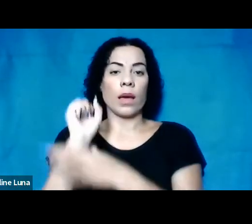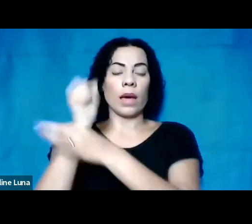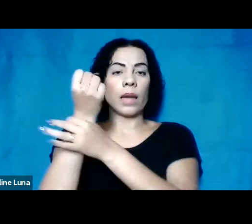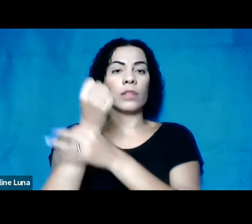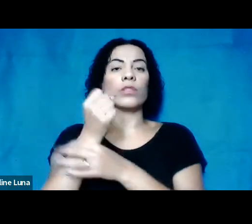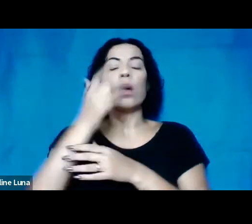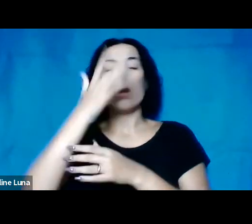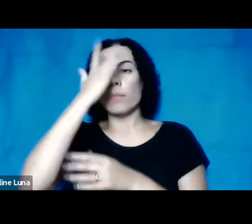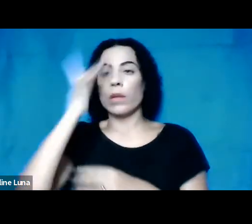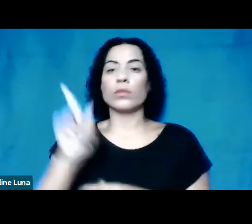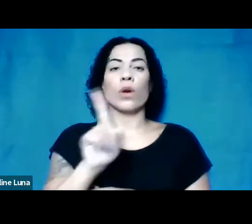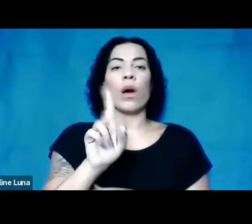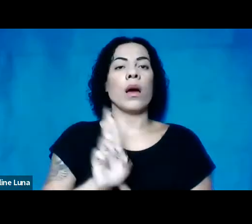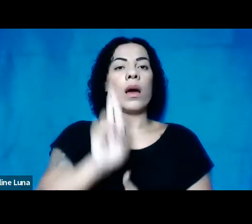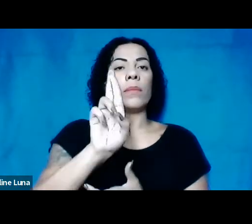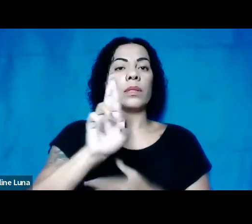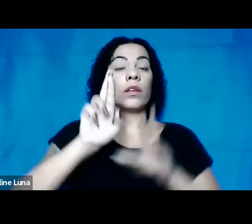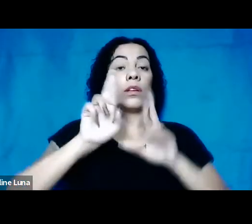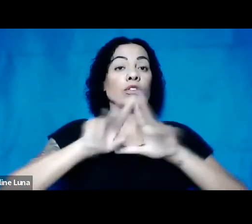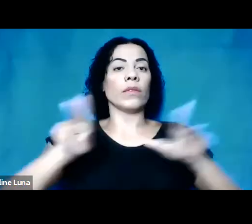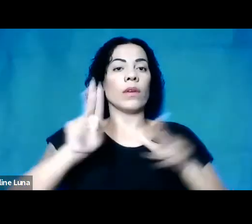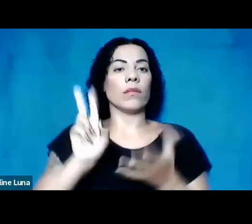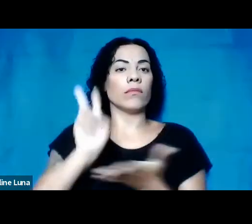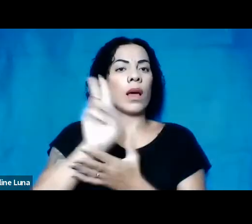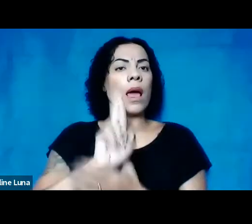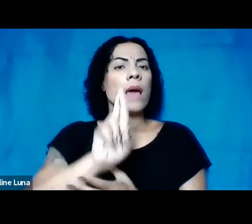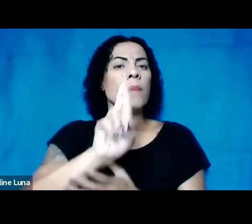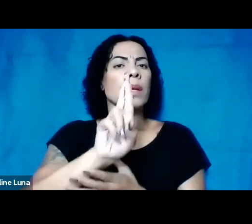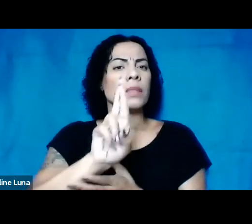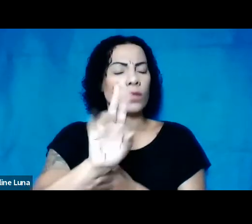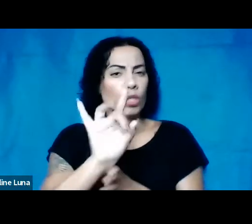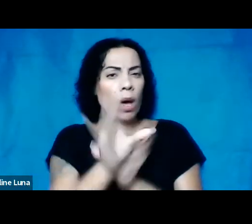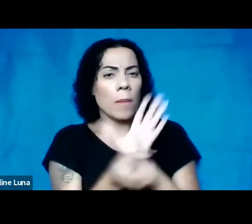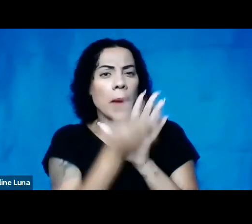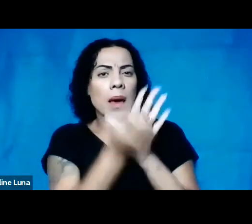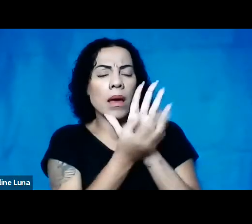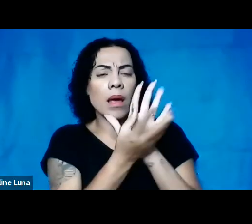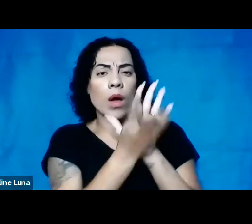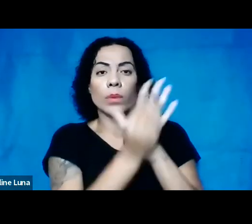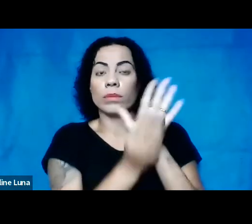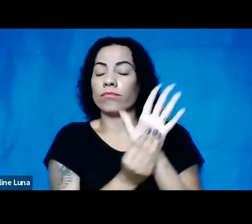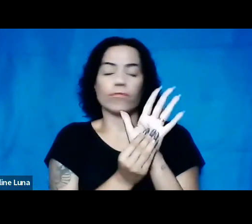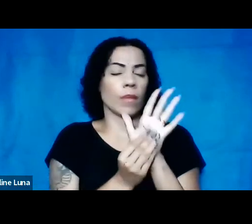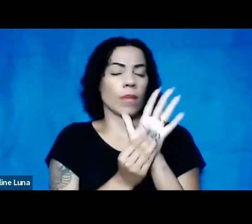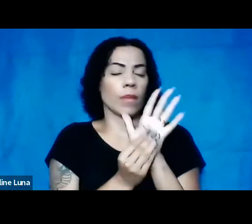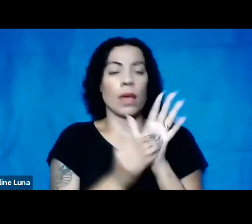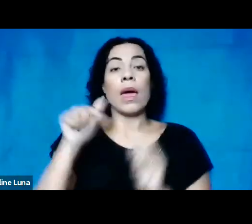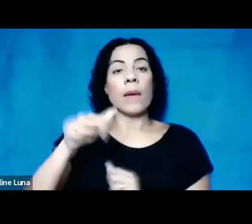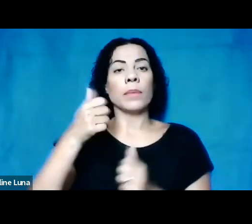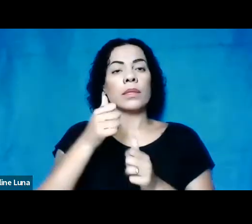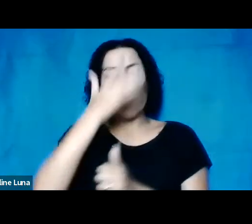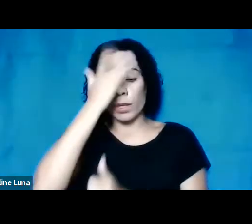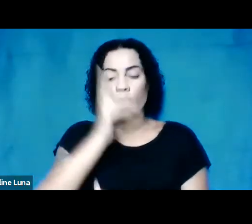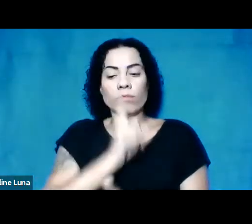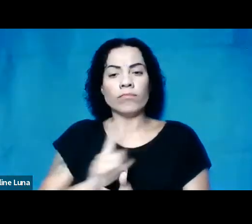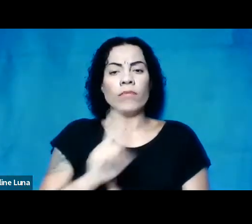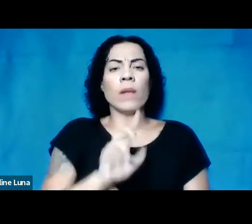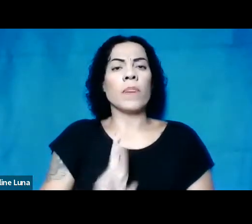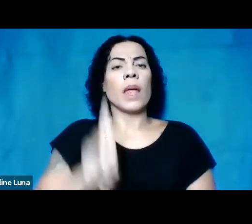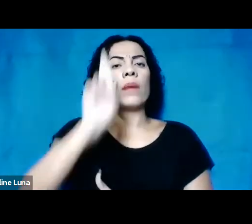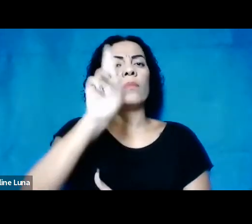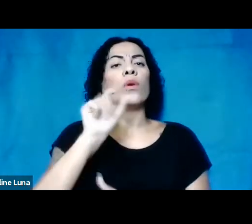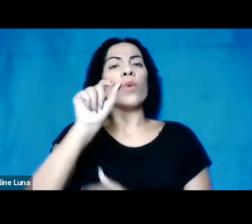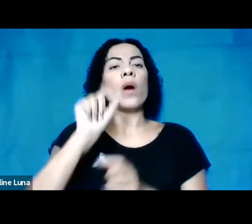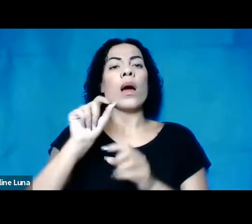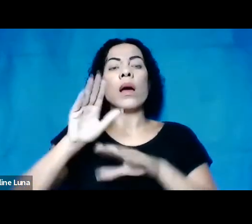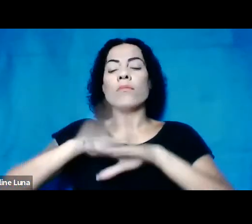né? Representatividade não só na produção dos conteúdos, mas também na formação de quem produz